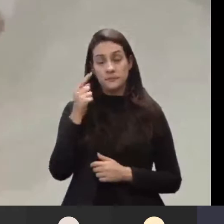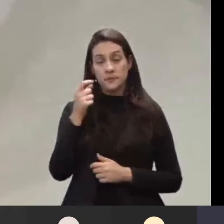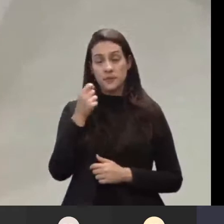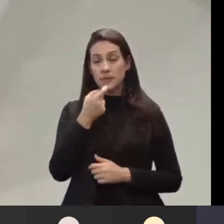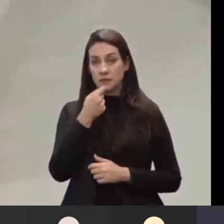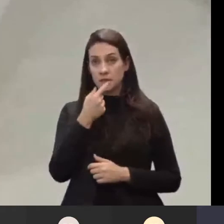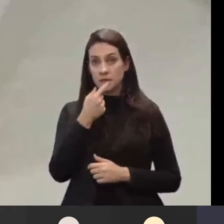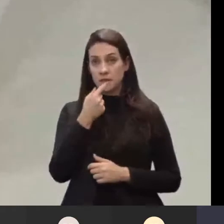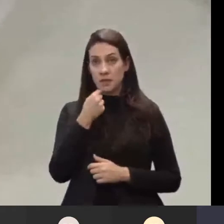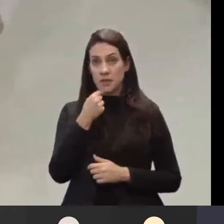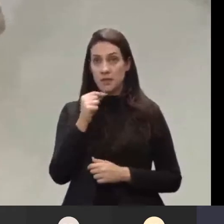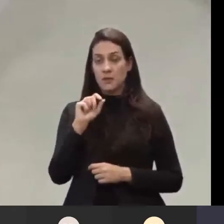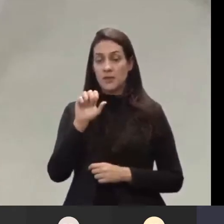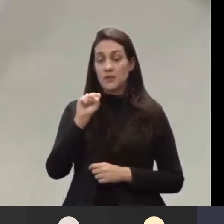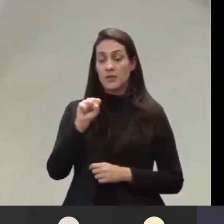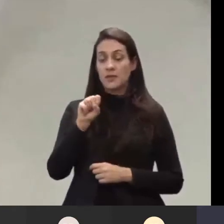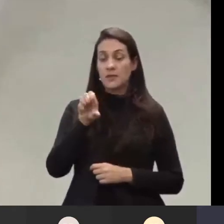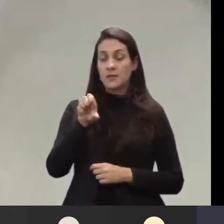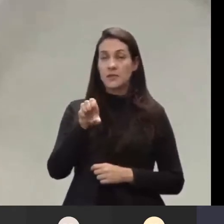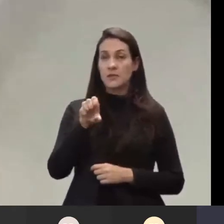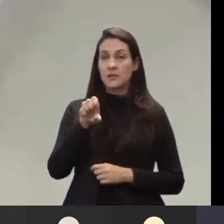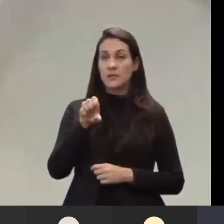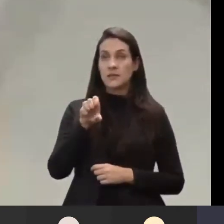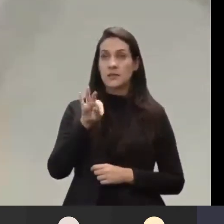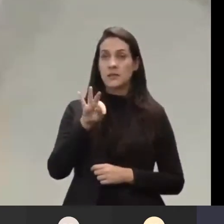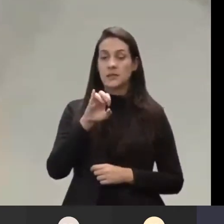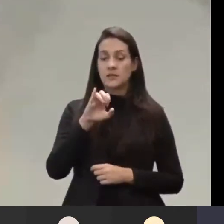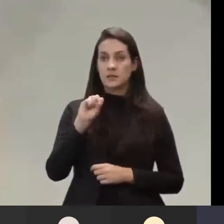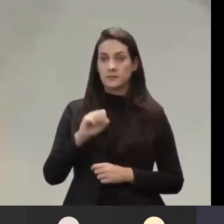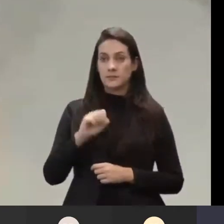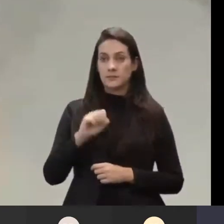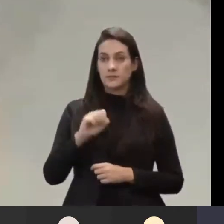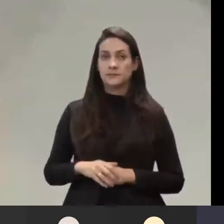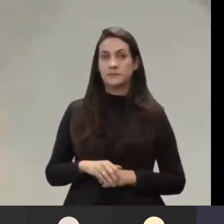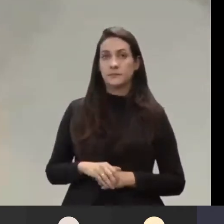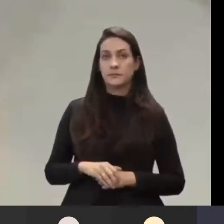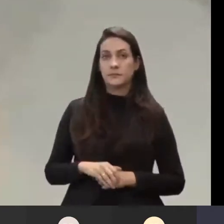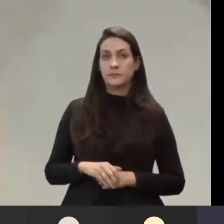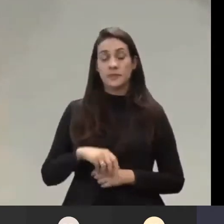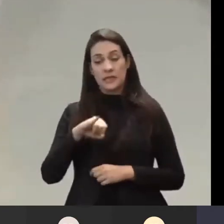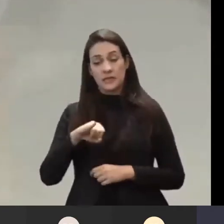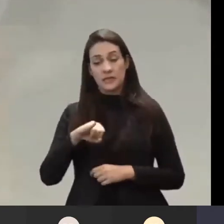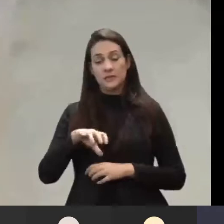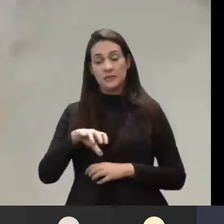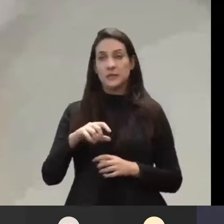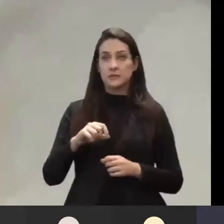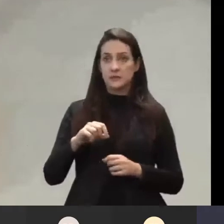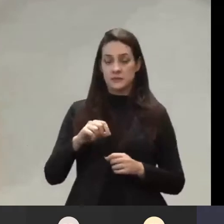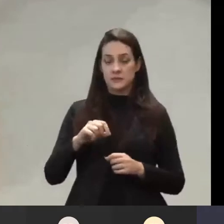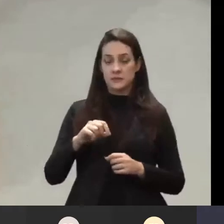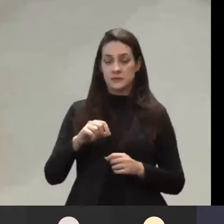são estéreis. Então, se você contaminar um antibiótico, você perde o seu material.